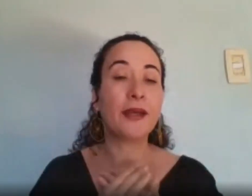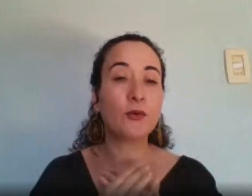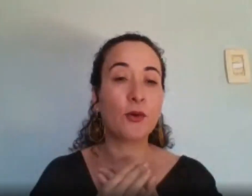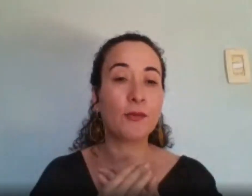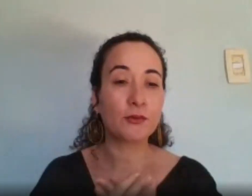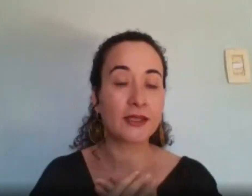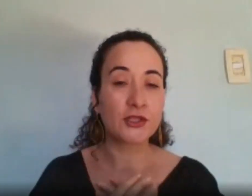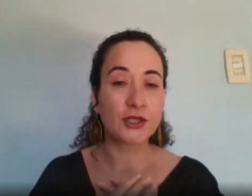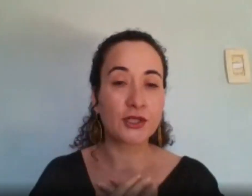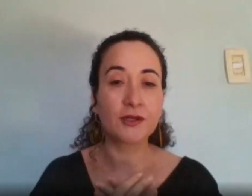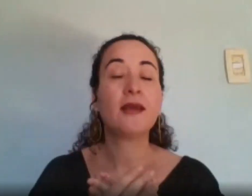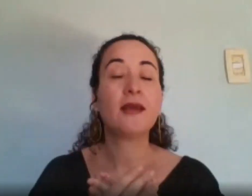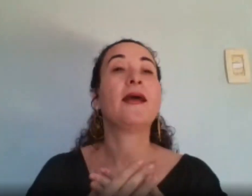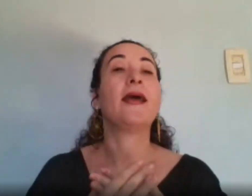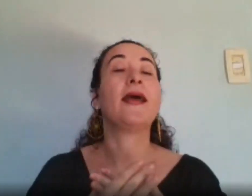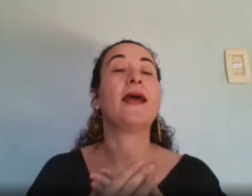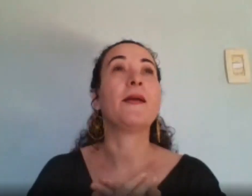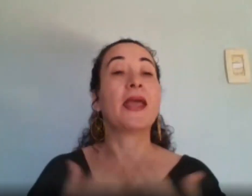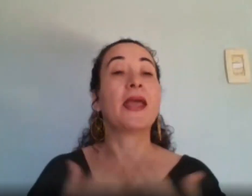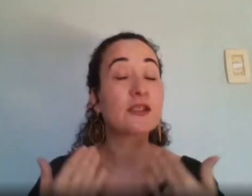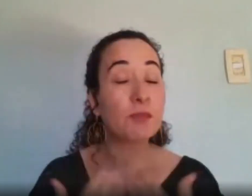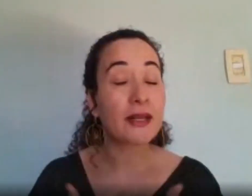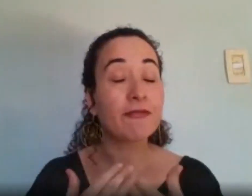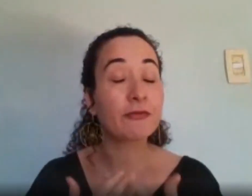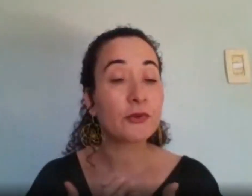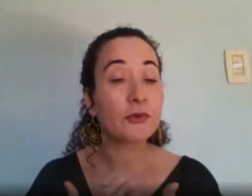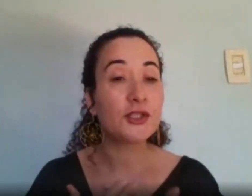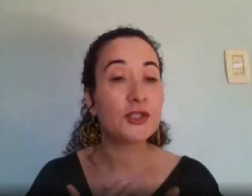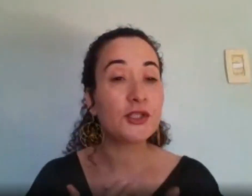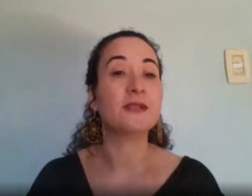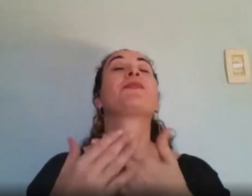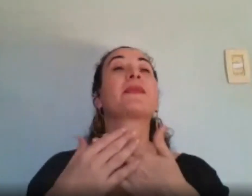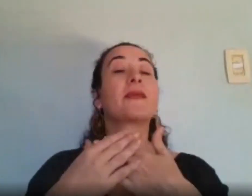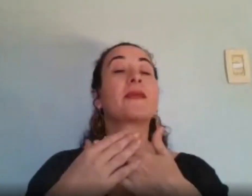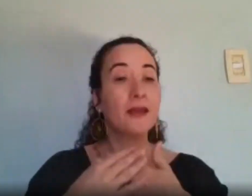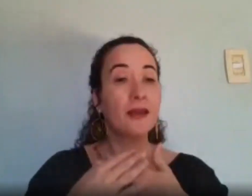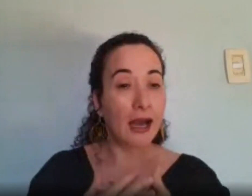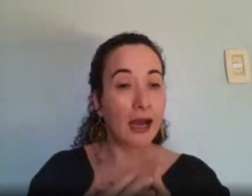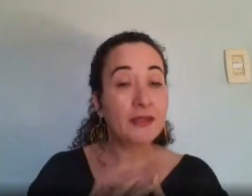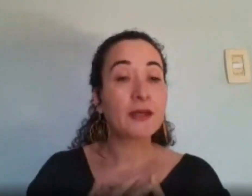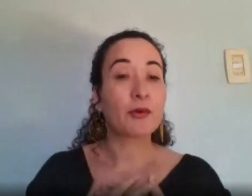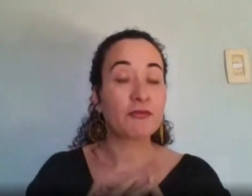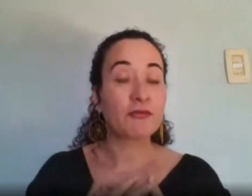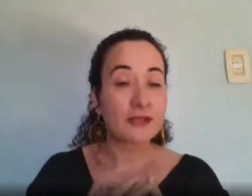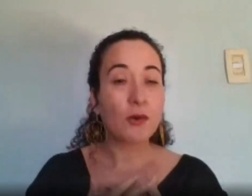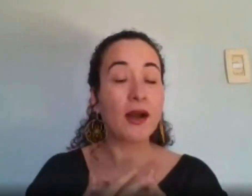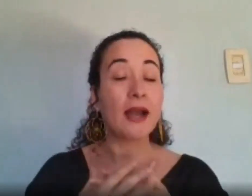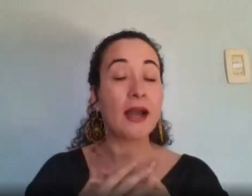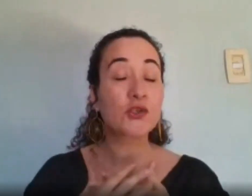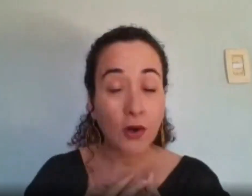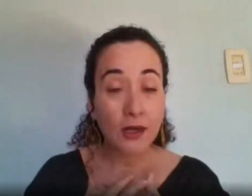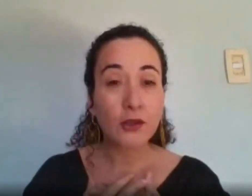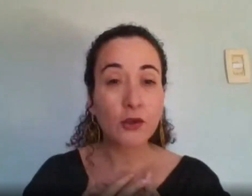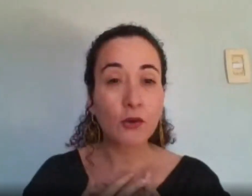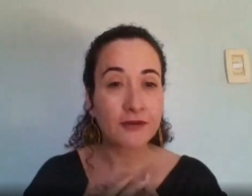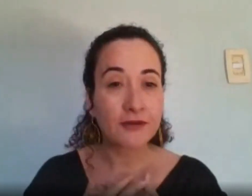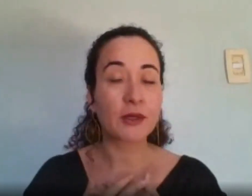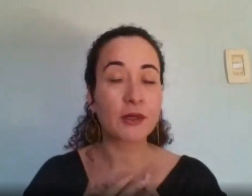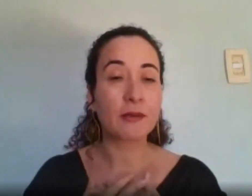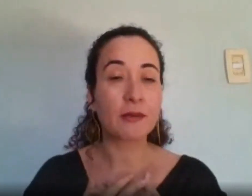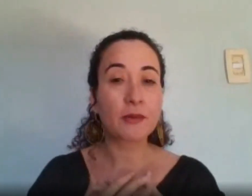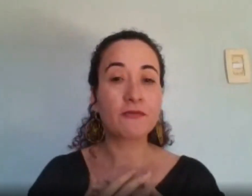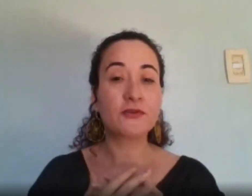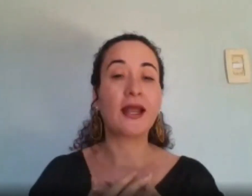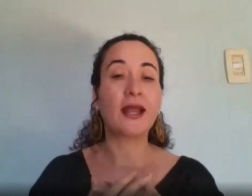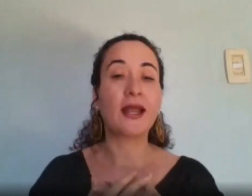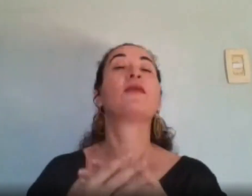é também um momento em que a gente respira fundo e diz: a minha profissão, a escolha que eu fiz